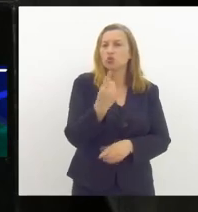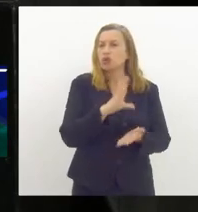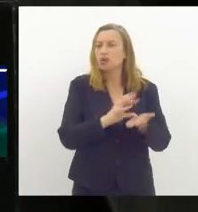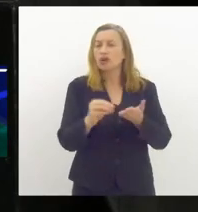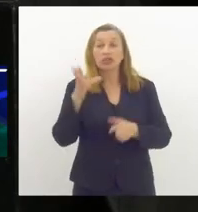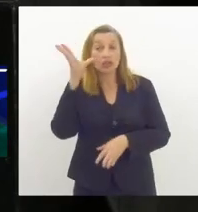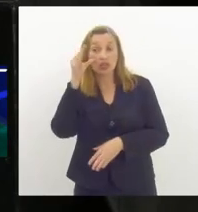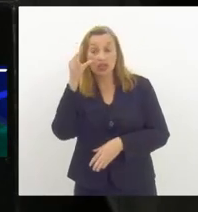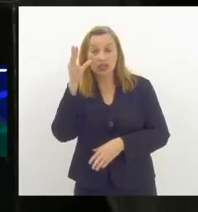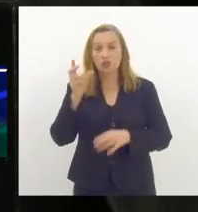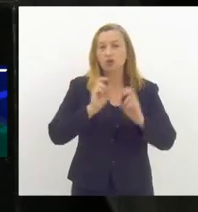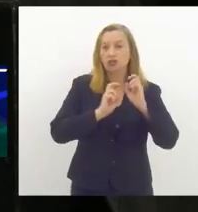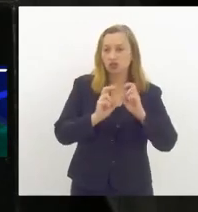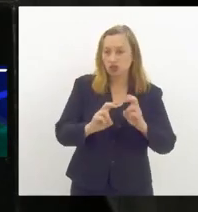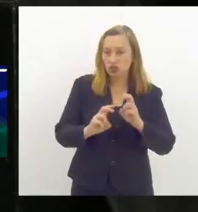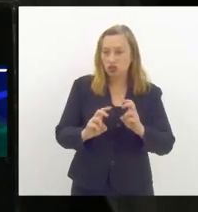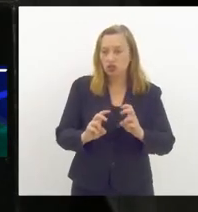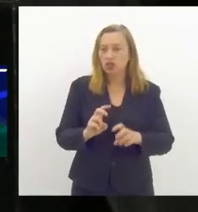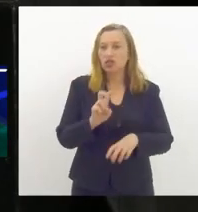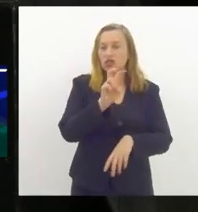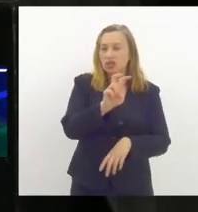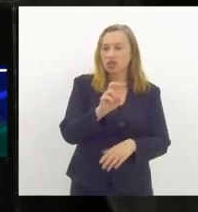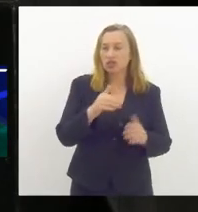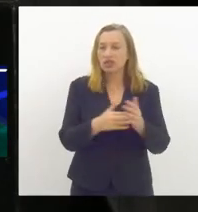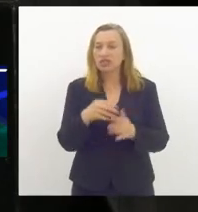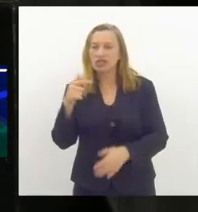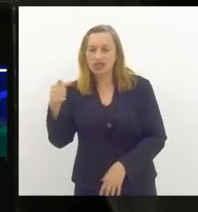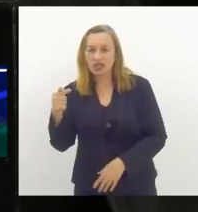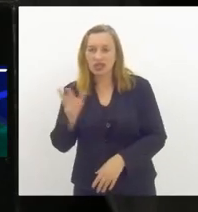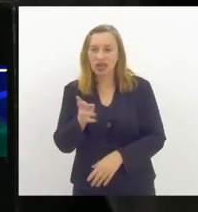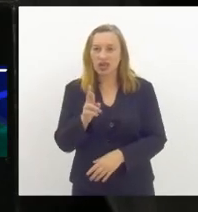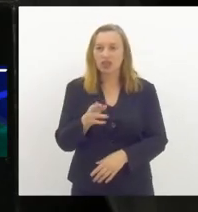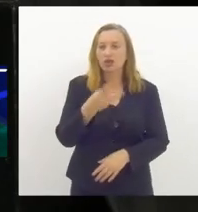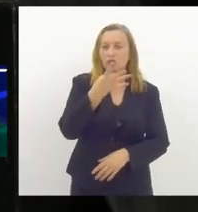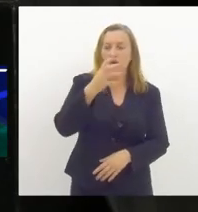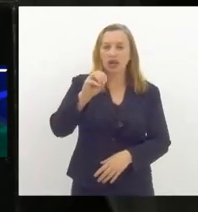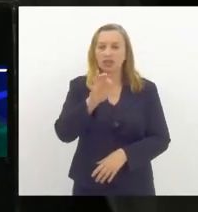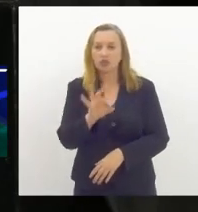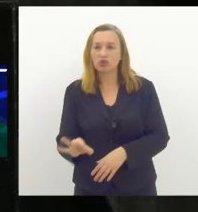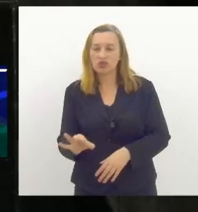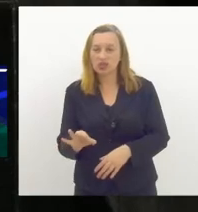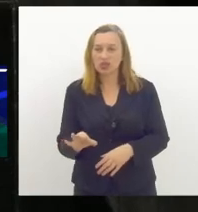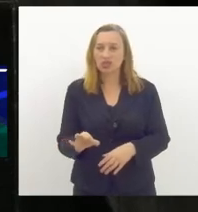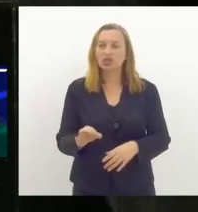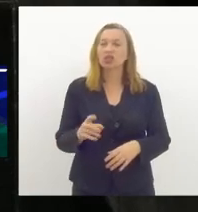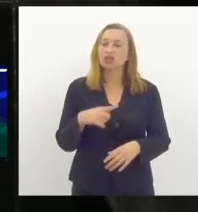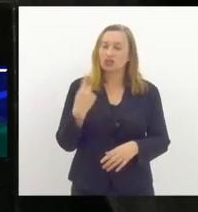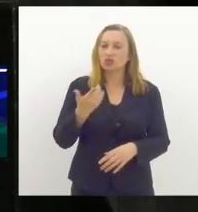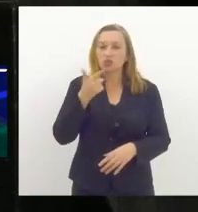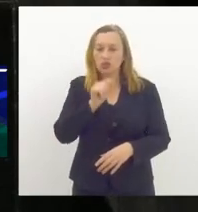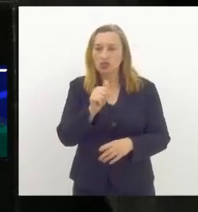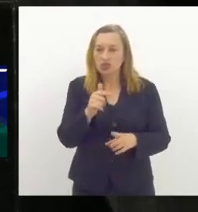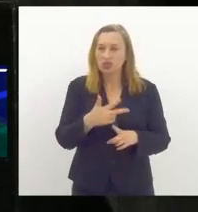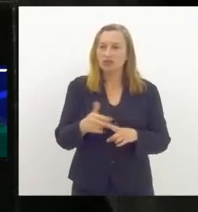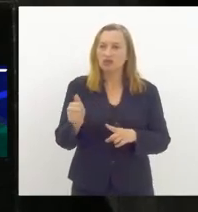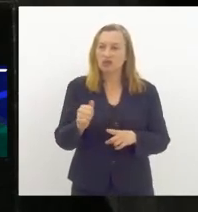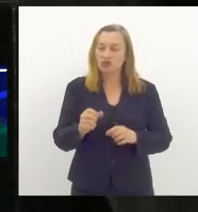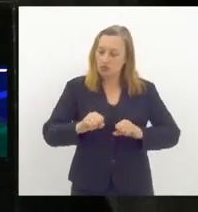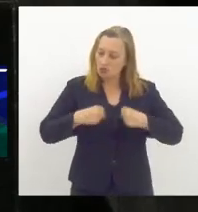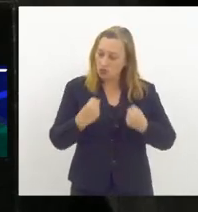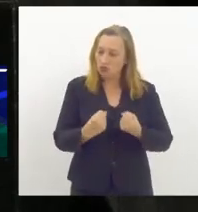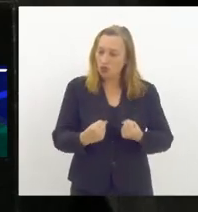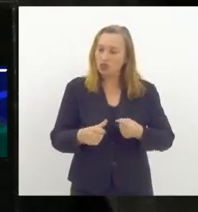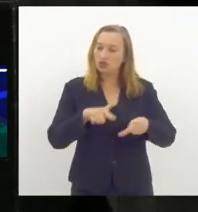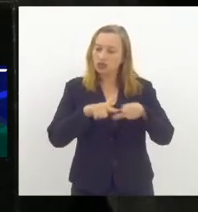falta que lhe interessou em relação os trens foi aumentar 17 reais homem de quarenta por cento de felizmente nós conseguimos sobretudo por